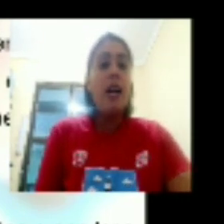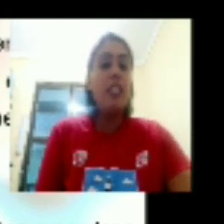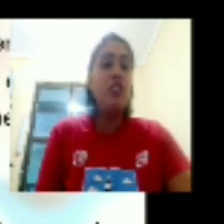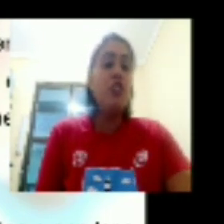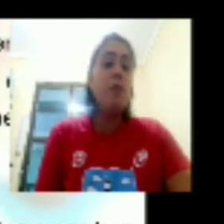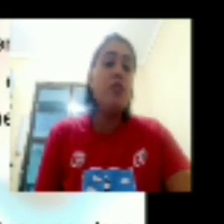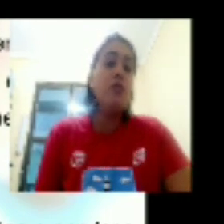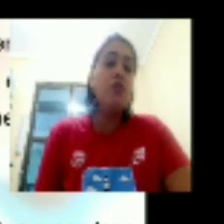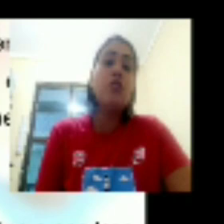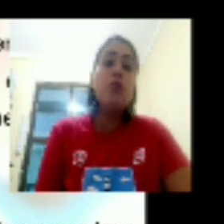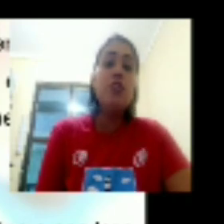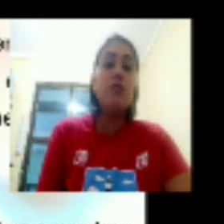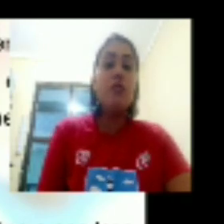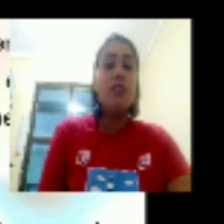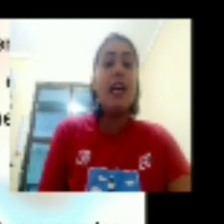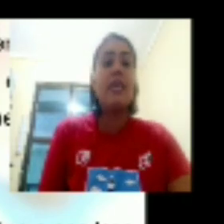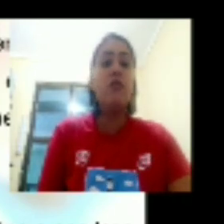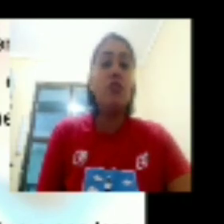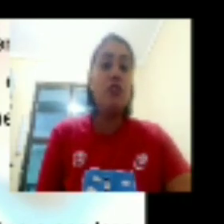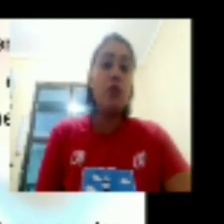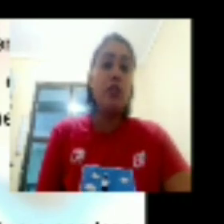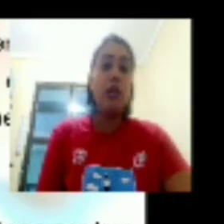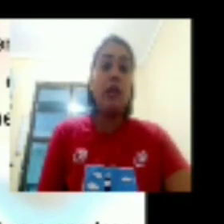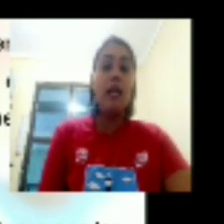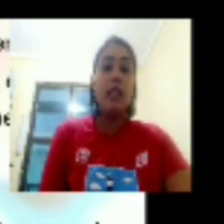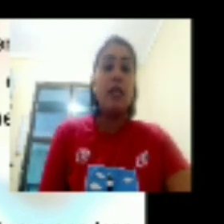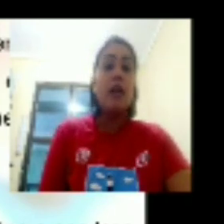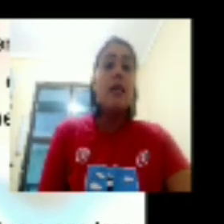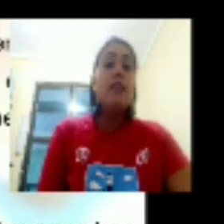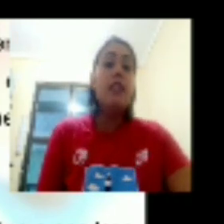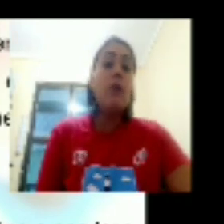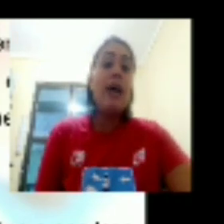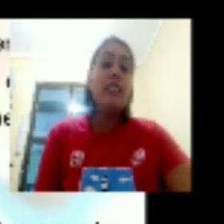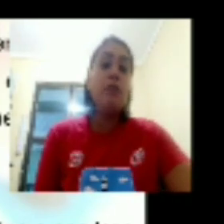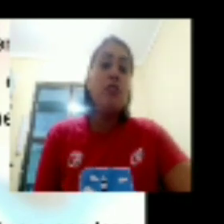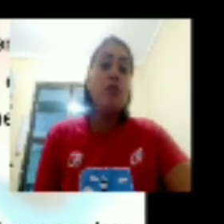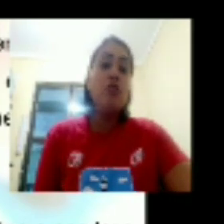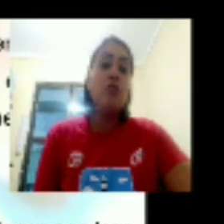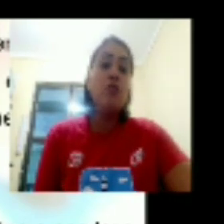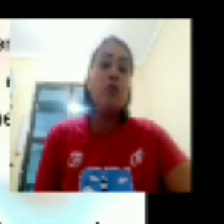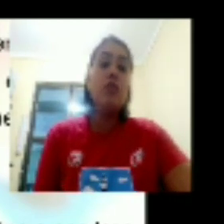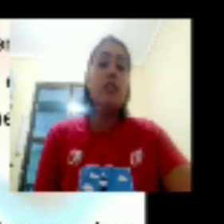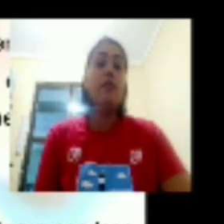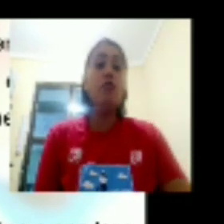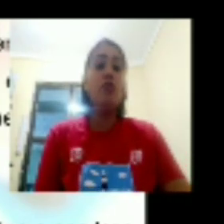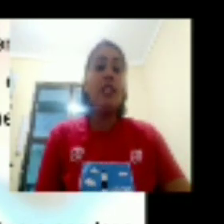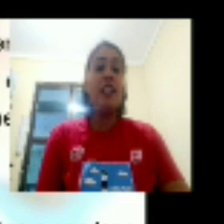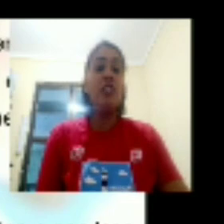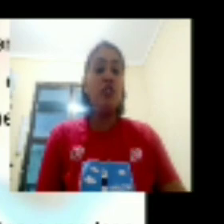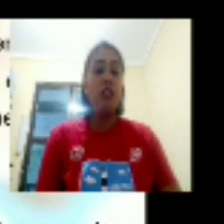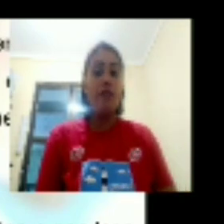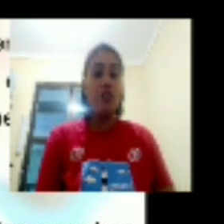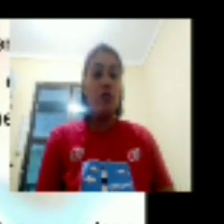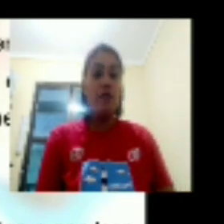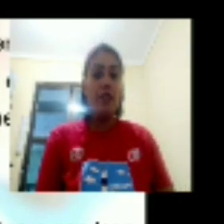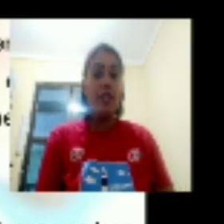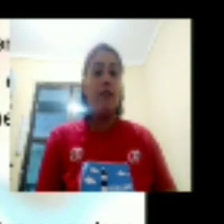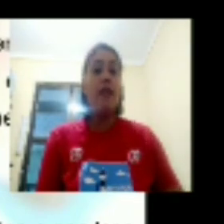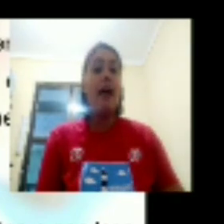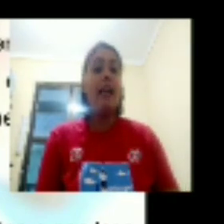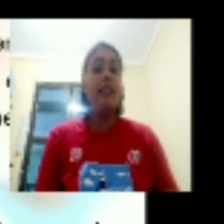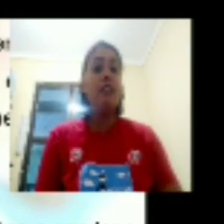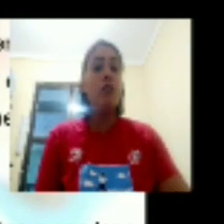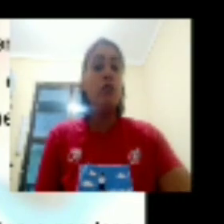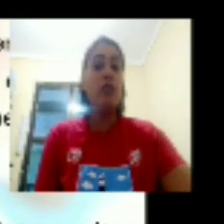operacionaliza as disposições constitucionais, ou seja, o que tem na lei. São atribuições do SUS em seus 3 níveis de